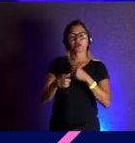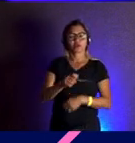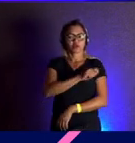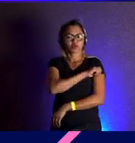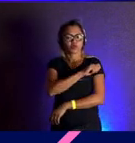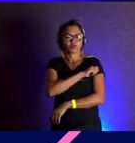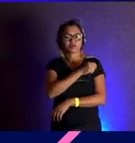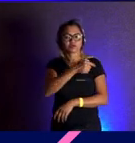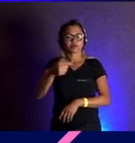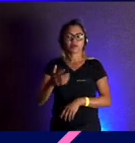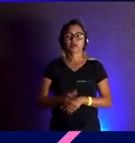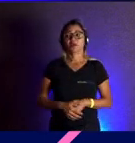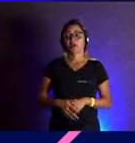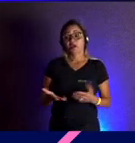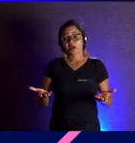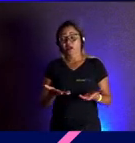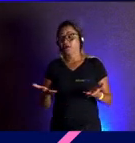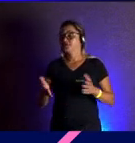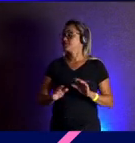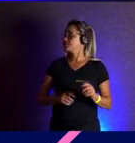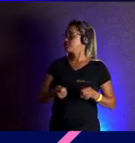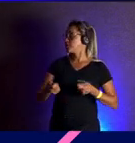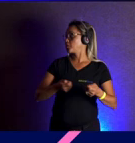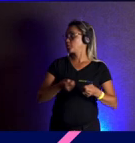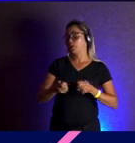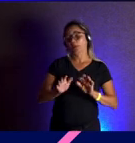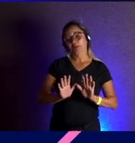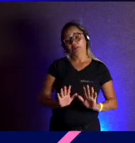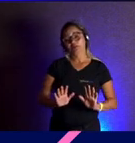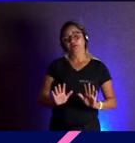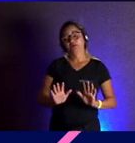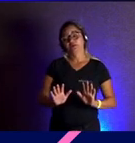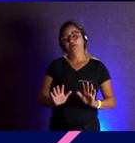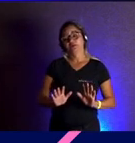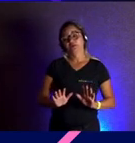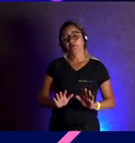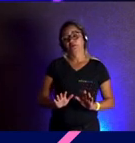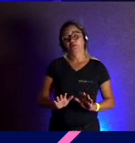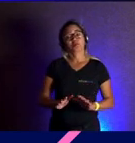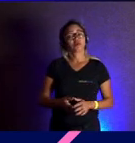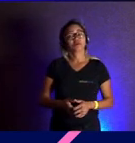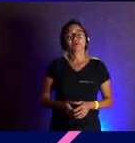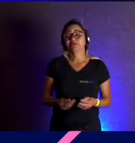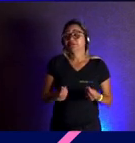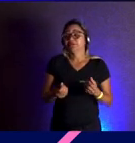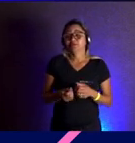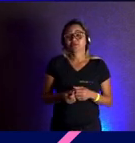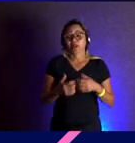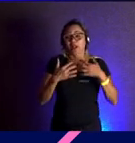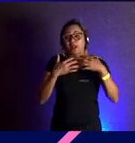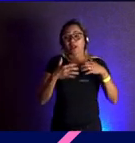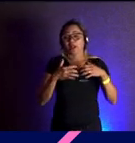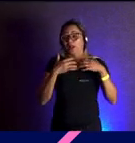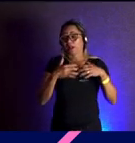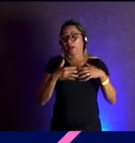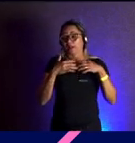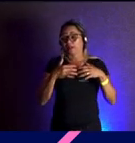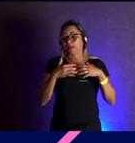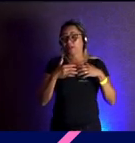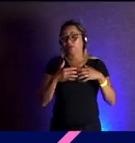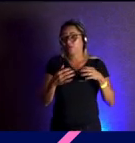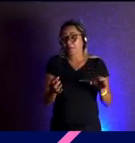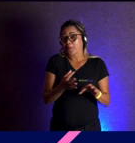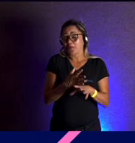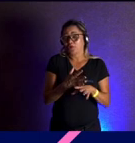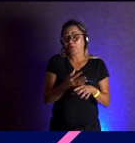na UNB dizendo assim: a gente não aguenta tanto alarme. Eu não aguento lidar com isso. O cérebro humano, ele não foi